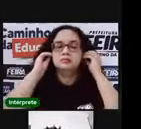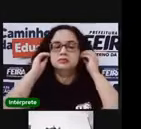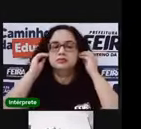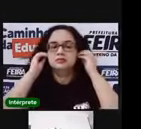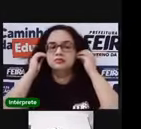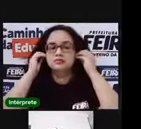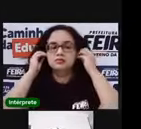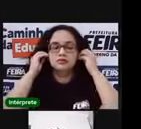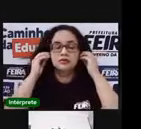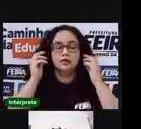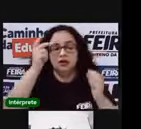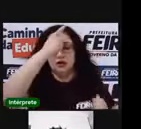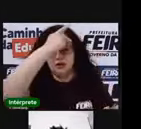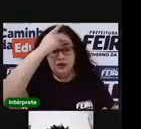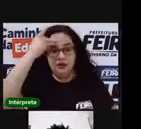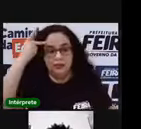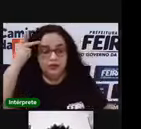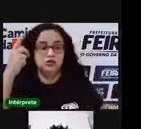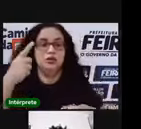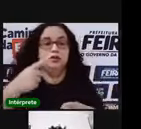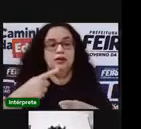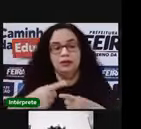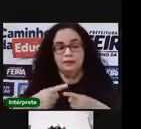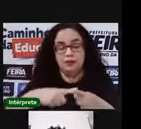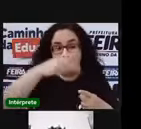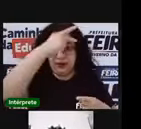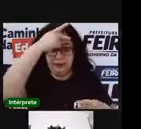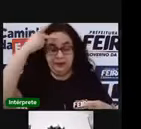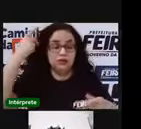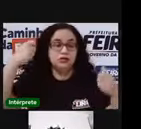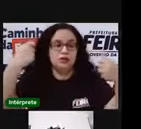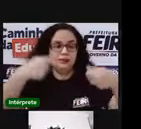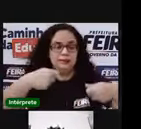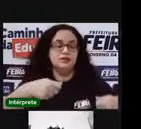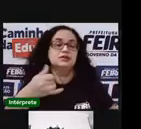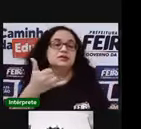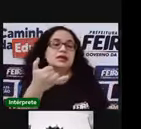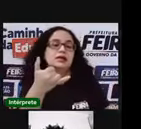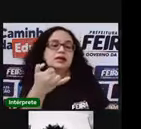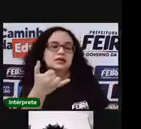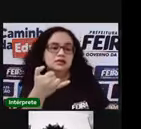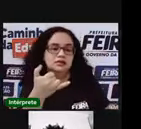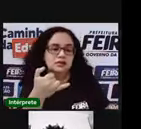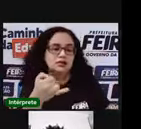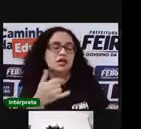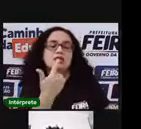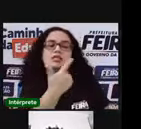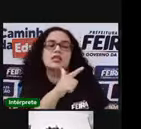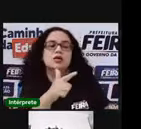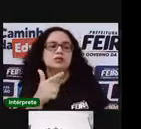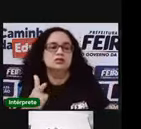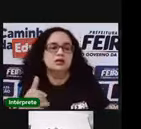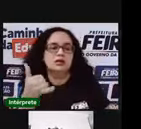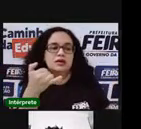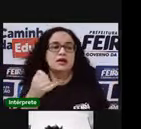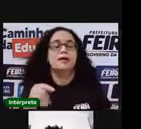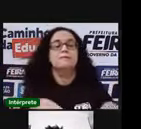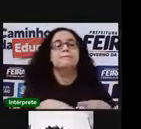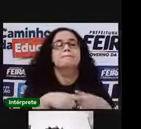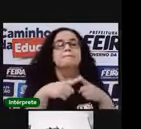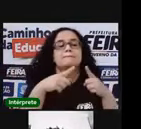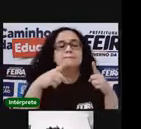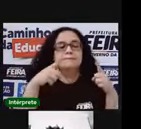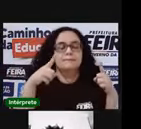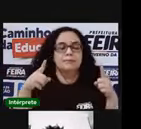à pessoa, porque essa pessoa precisa dessa caneta, tá? E não tem. Mas para além